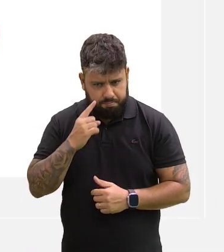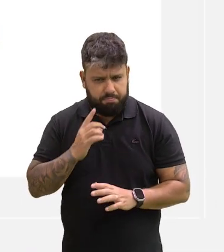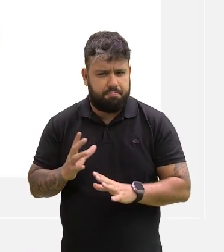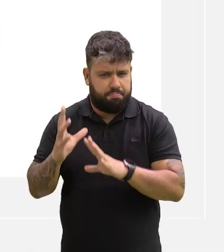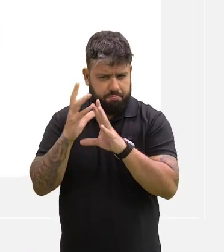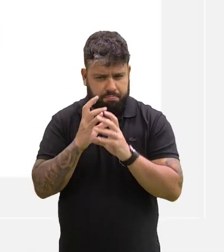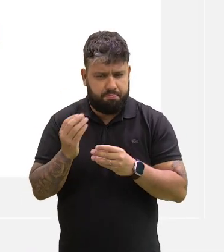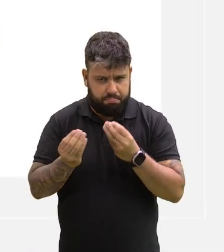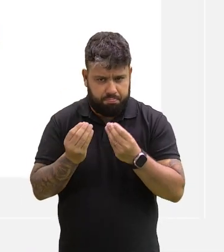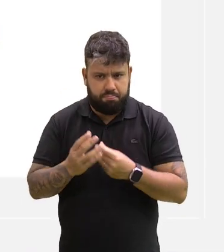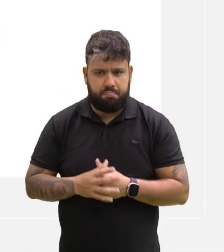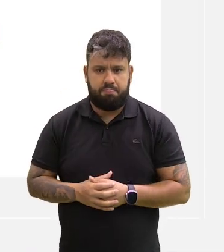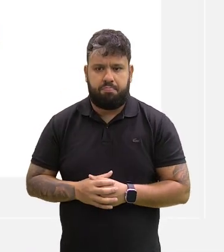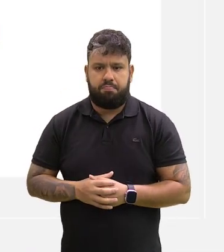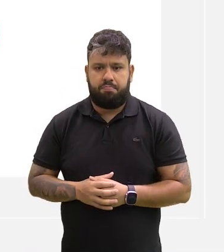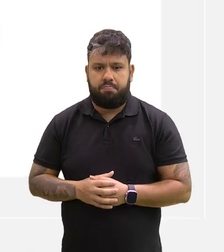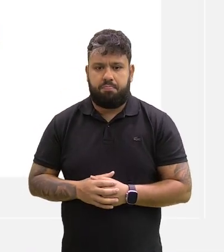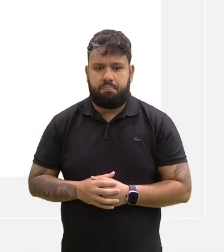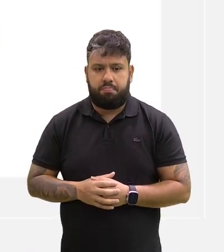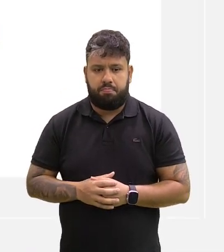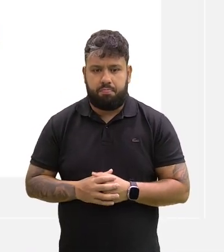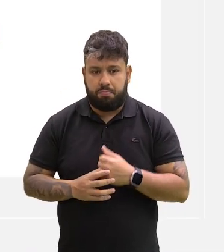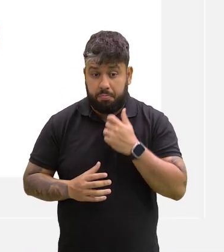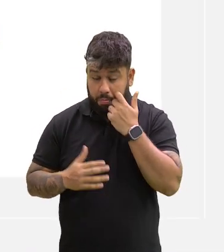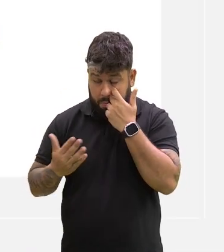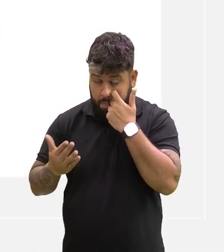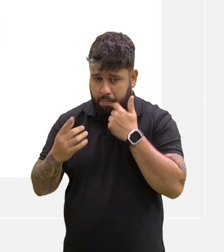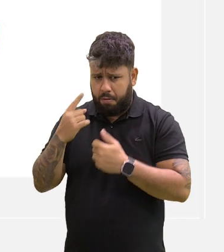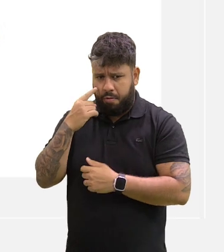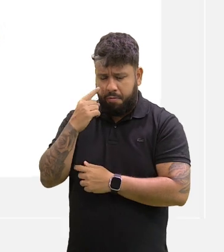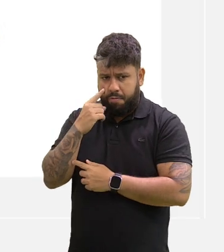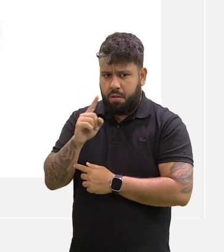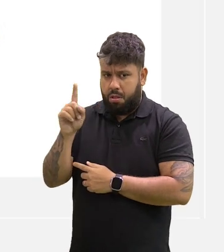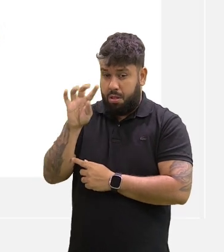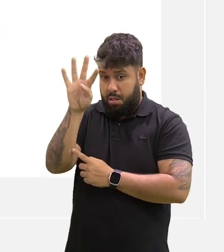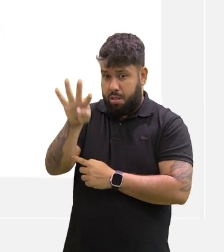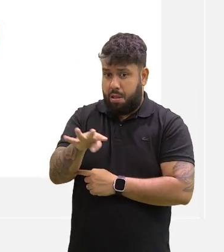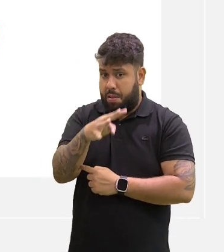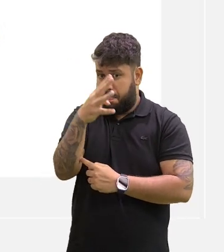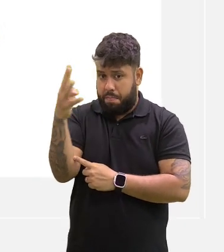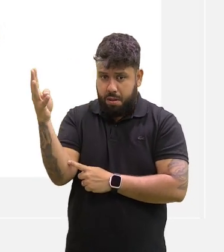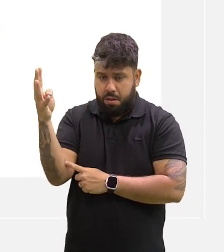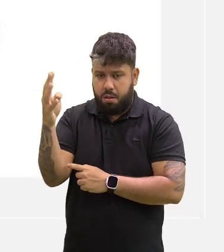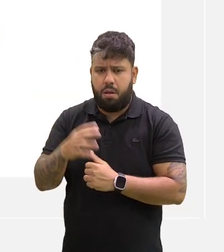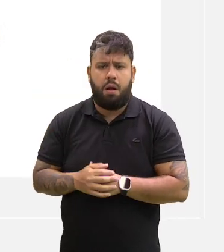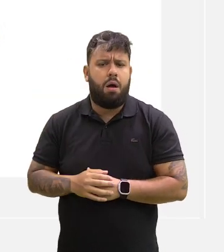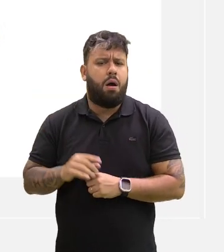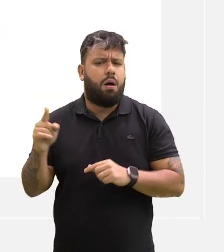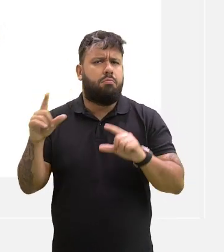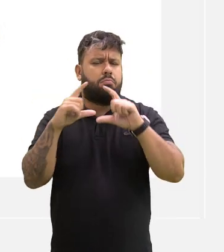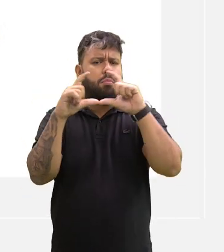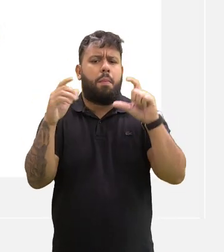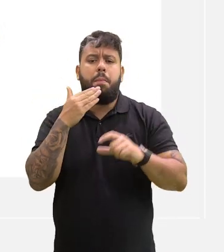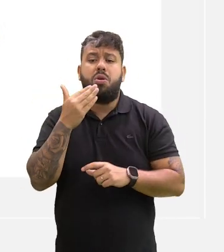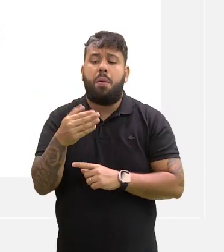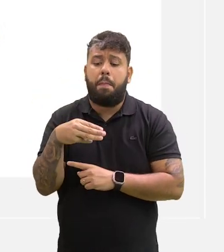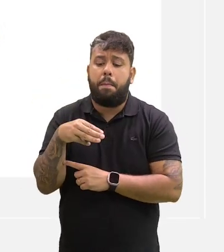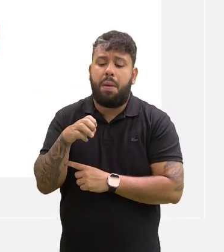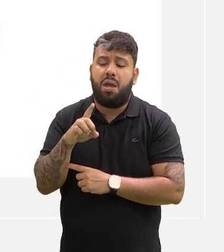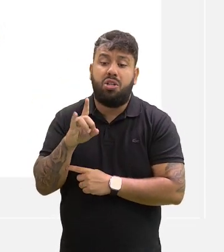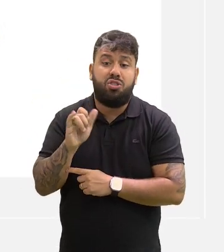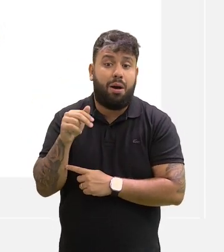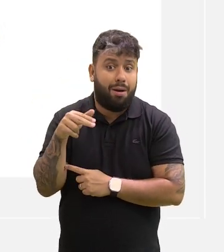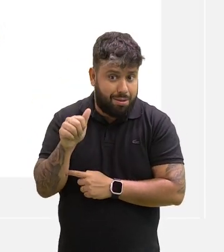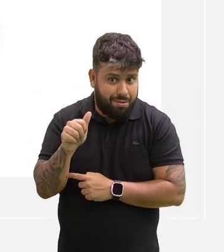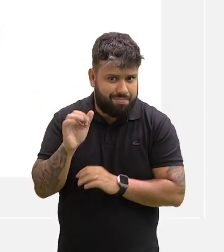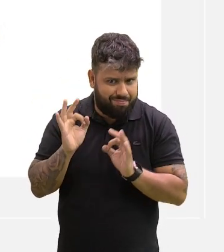questão. Ora, vocês observem que foi dado uma tabela e o exercício, o enunciado, pede a mediana.